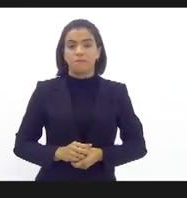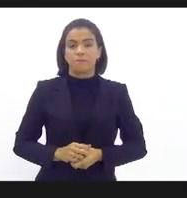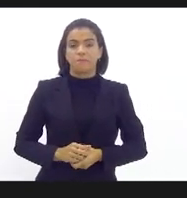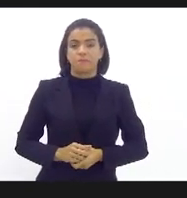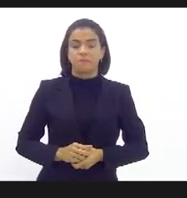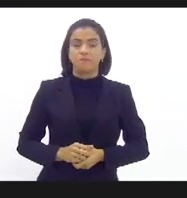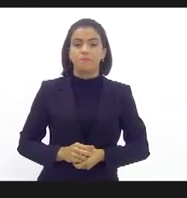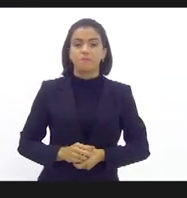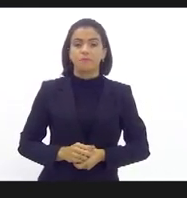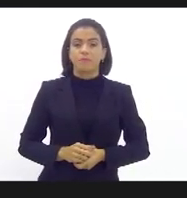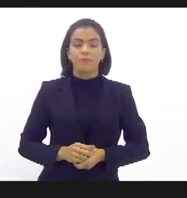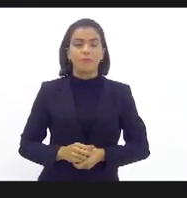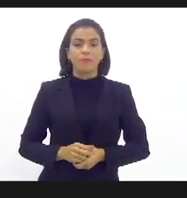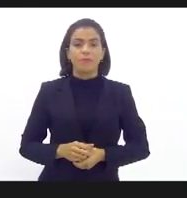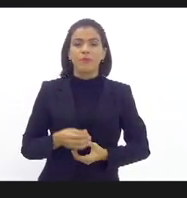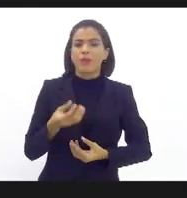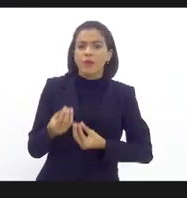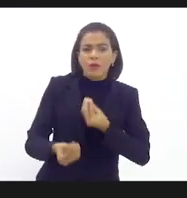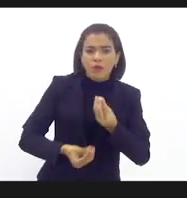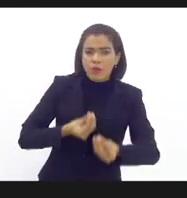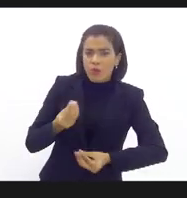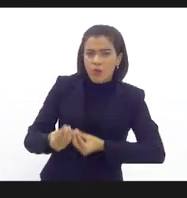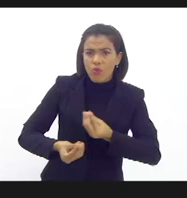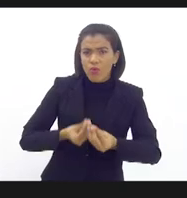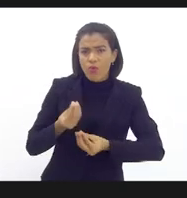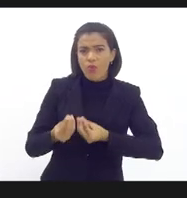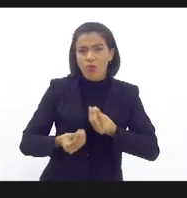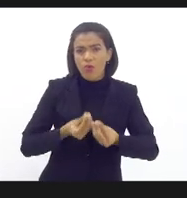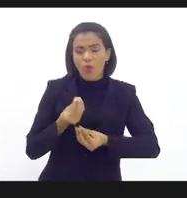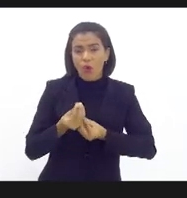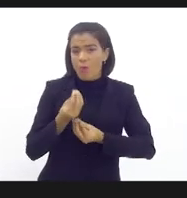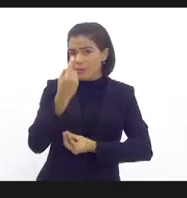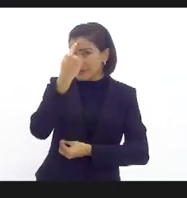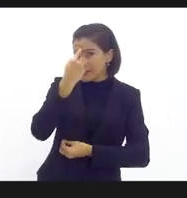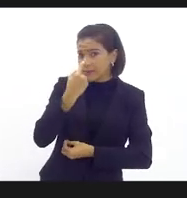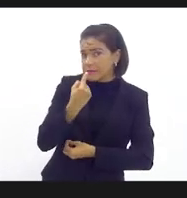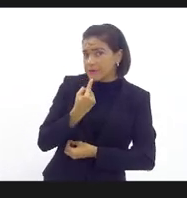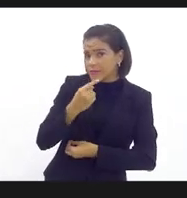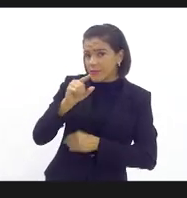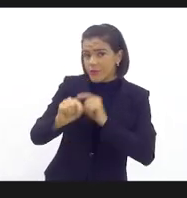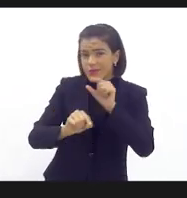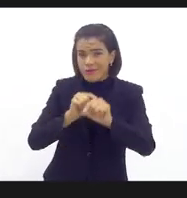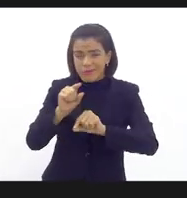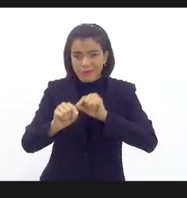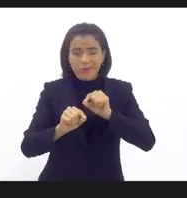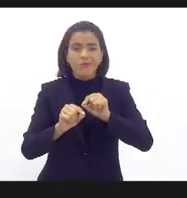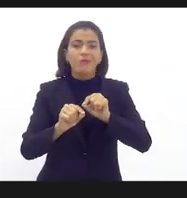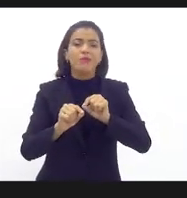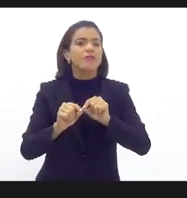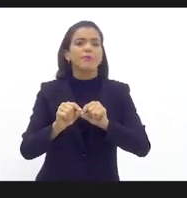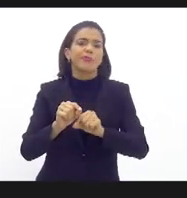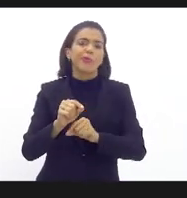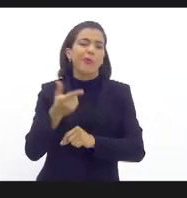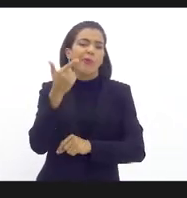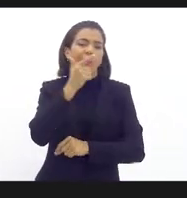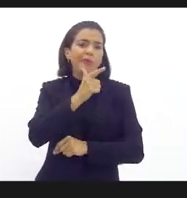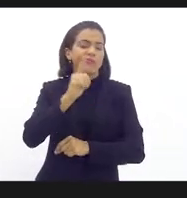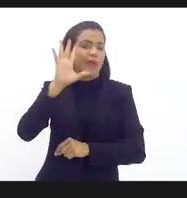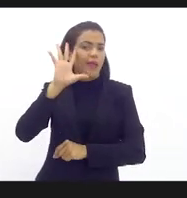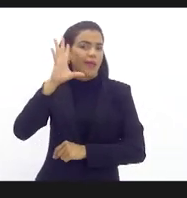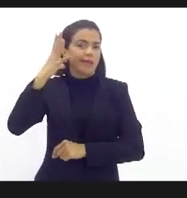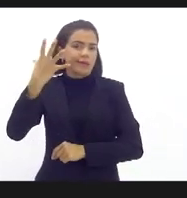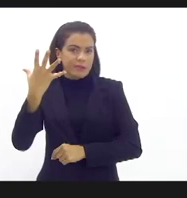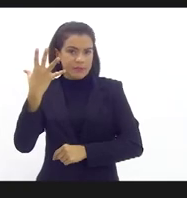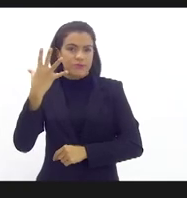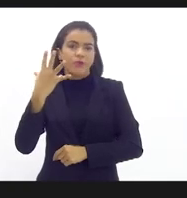E como esse perfil de adoção de casos não se atendem aos casos de racismo